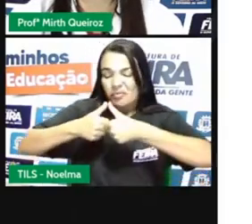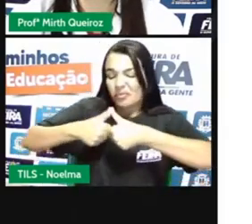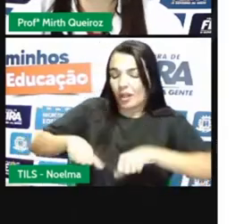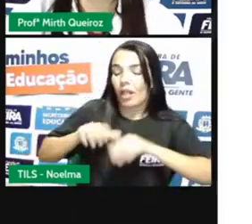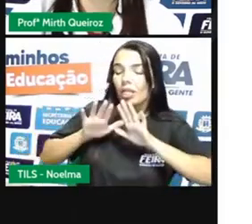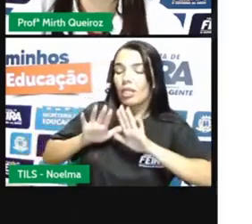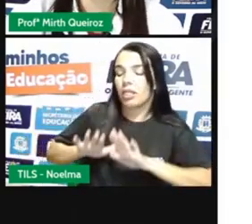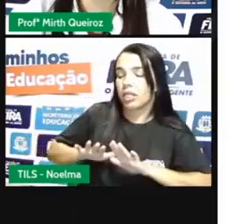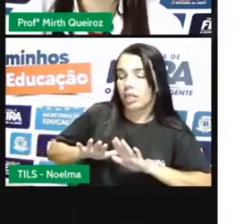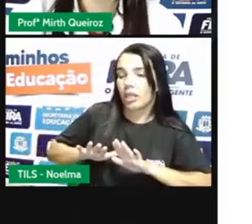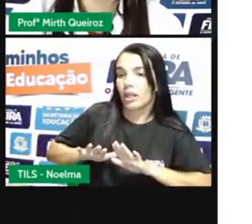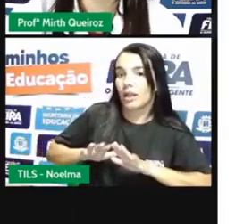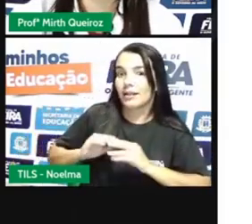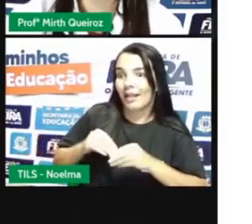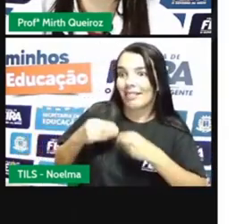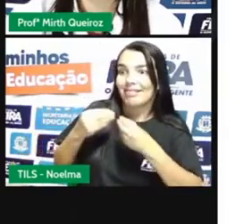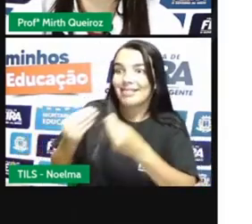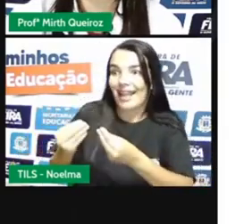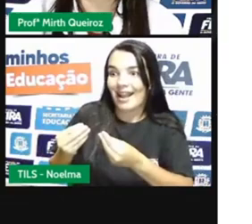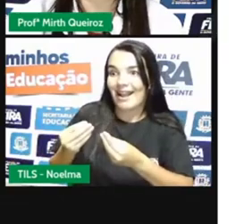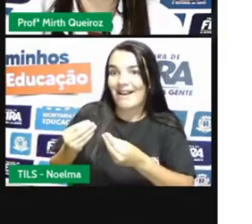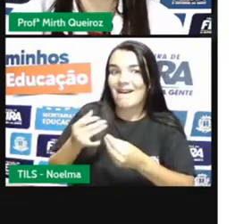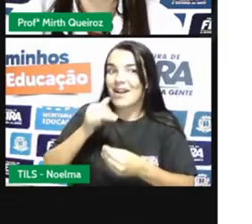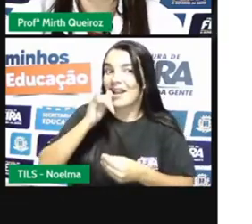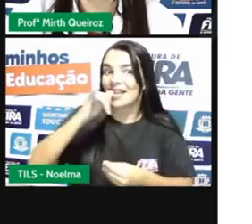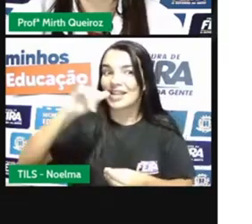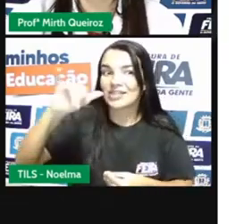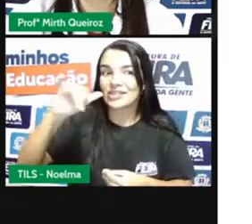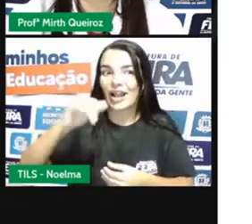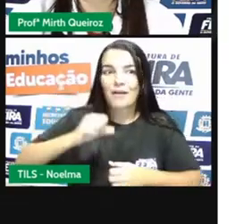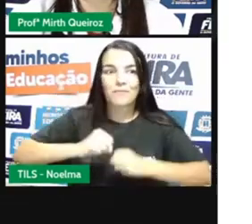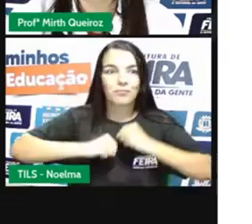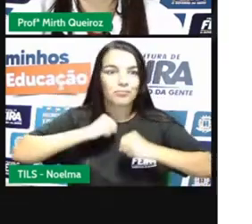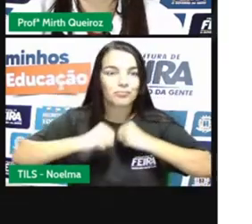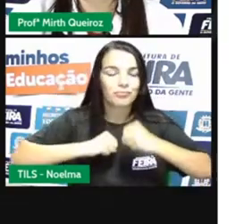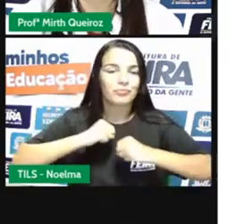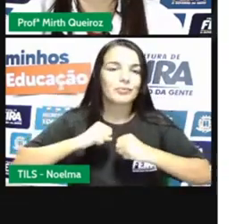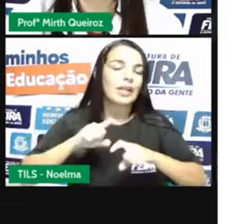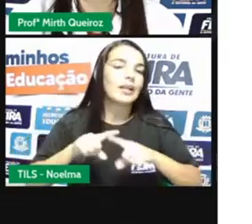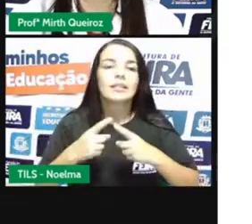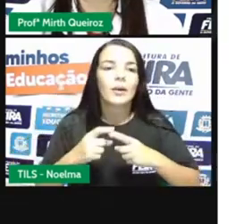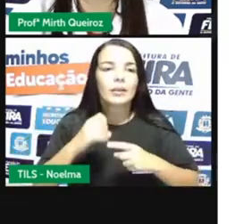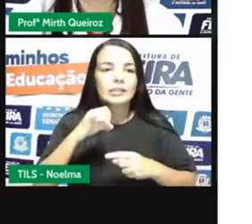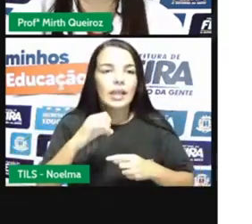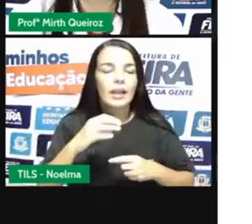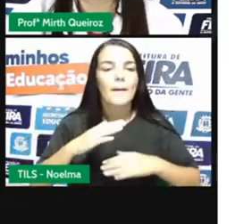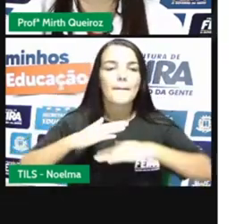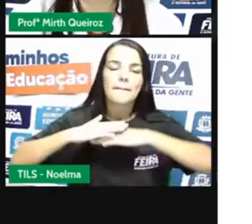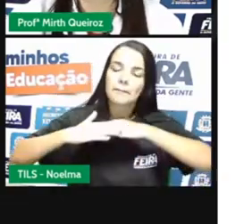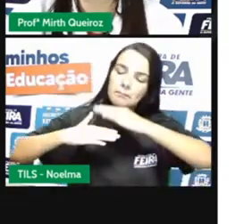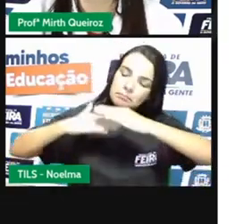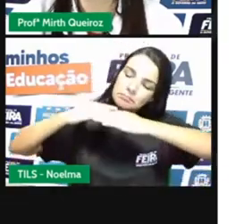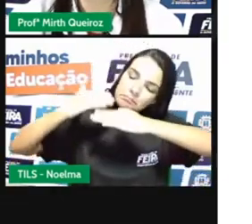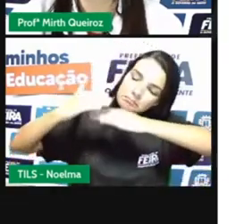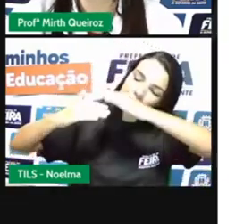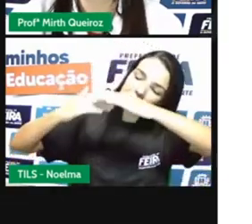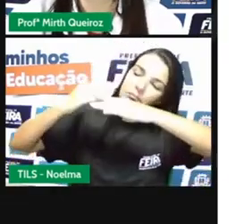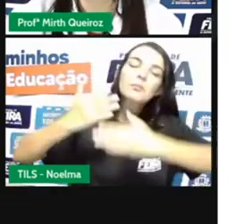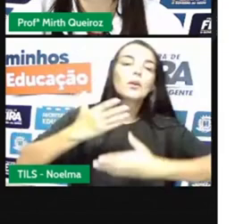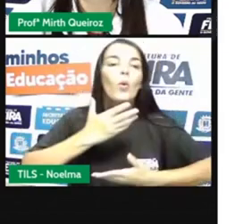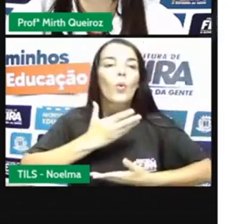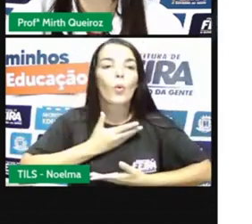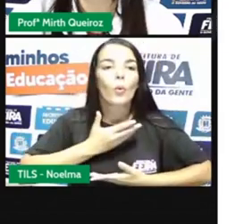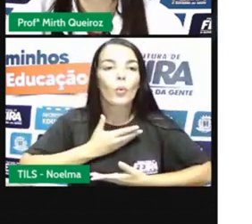de repouso e favorecem o gasto de energia. Com o amadurecimento do organismo, os